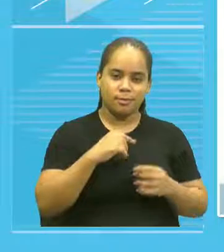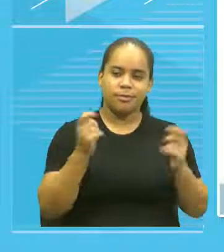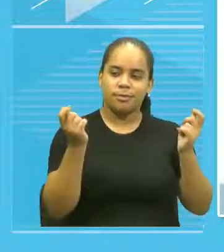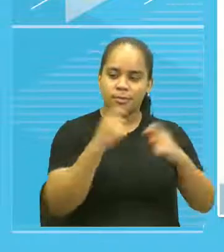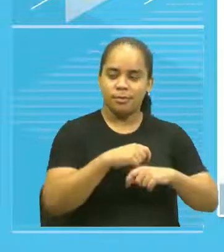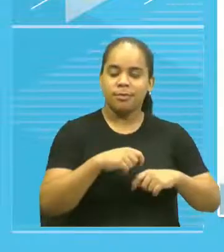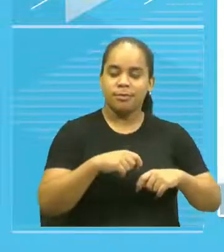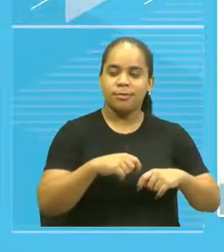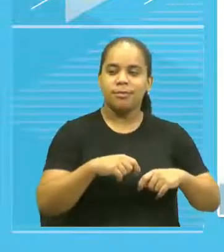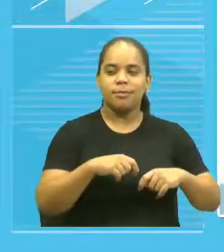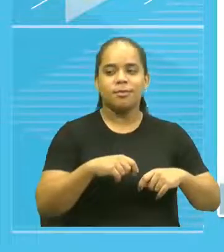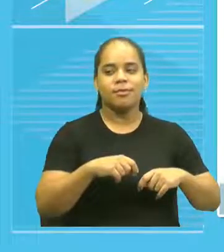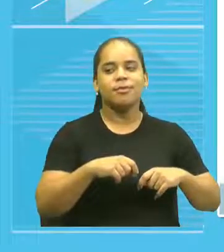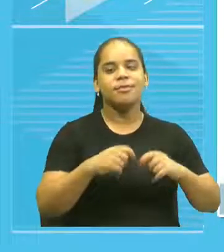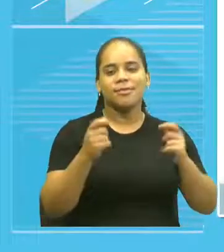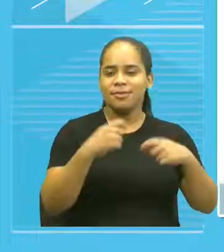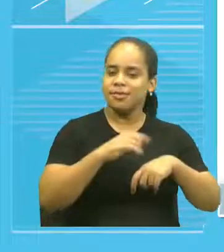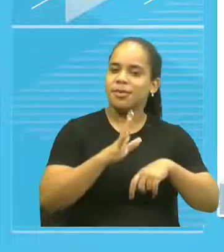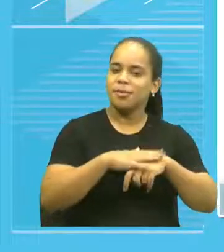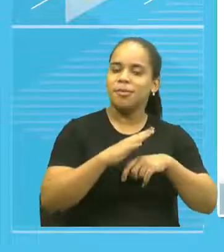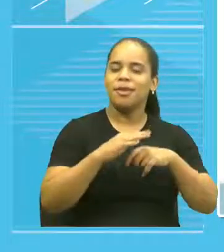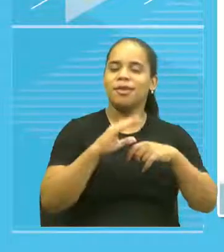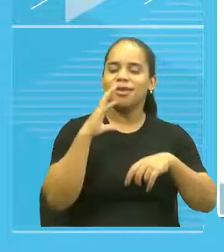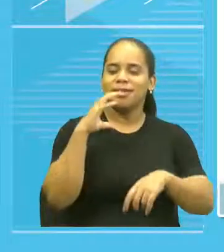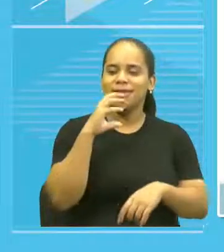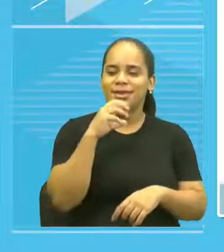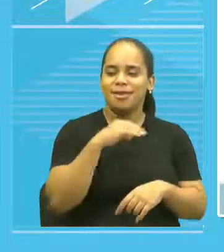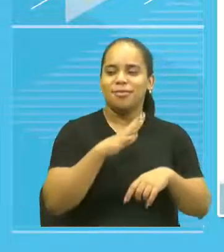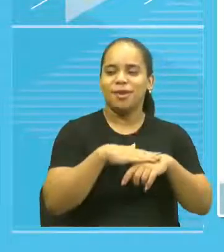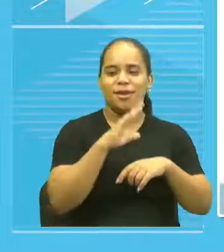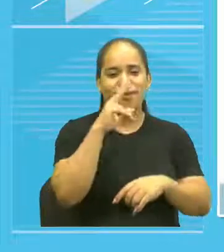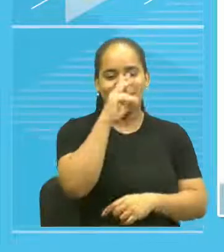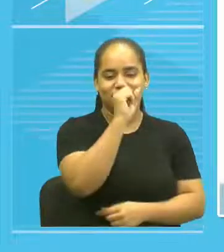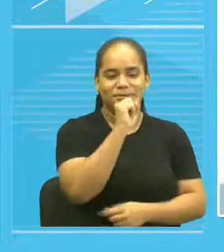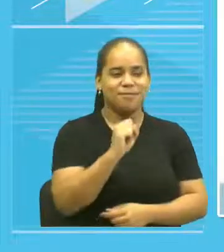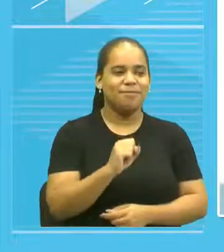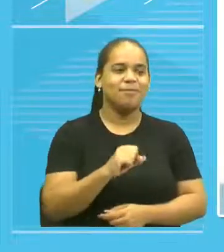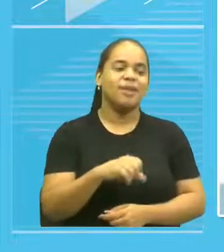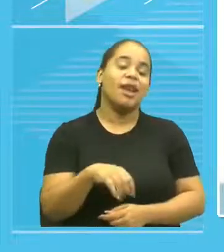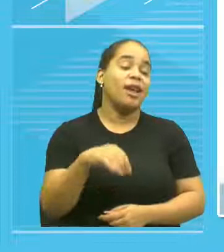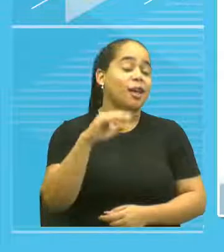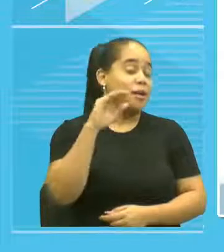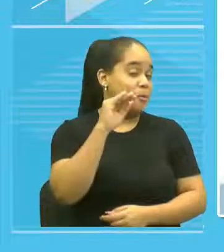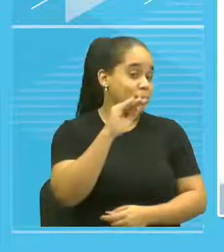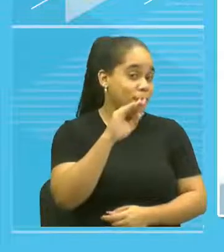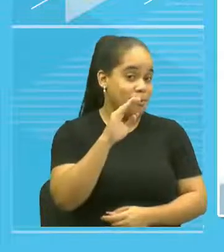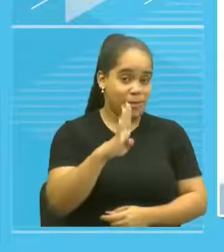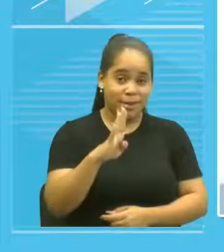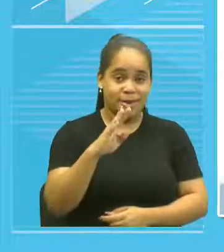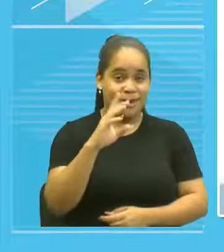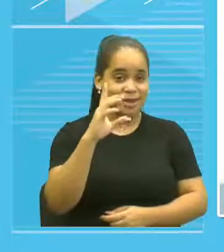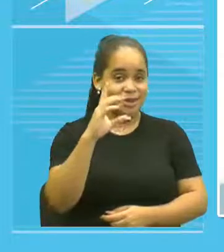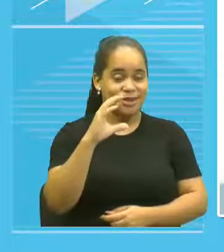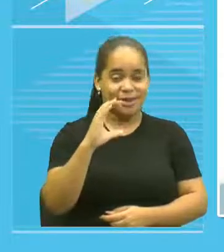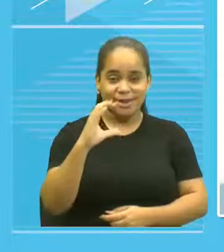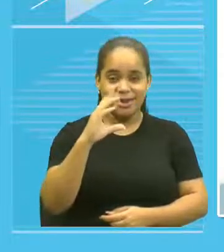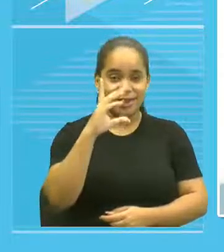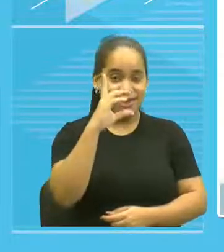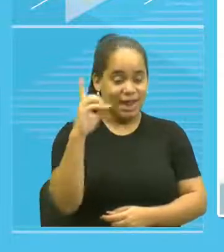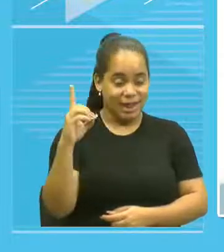trazer aí uma permutação maior b c d e pode brincar aí com quem tu quiser